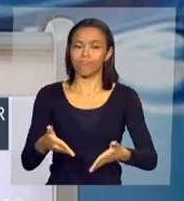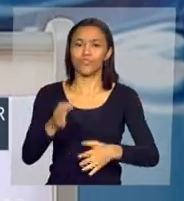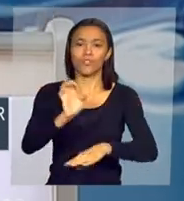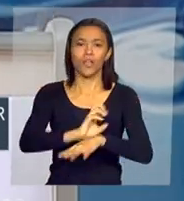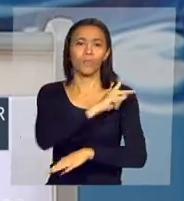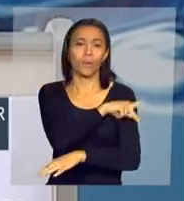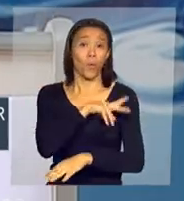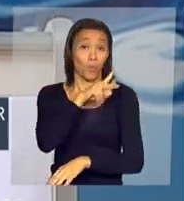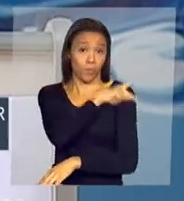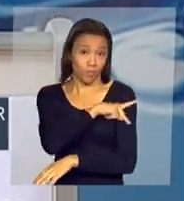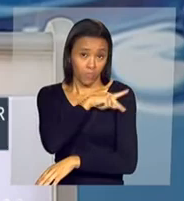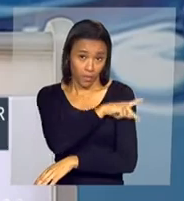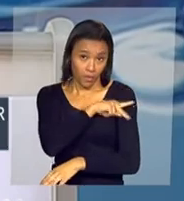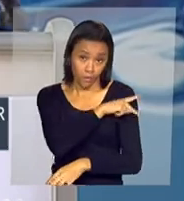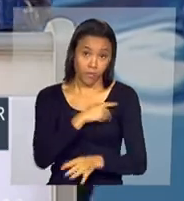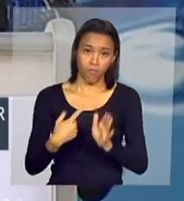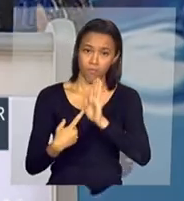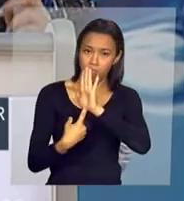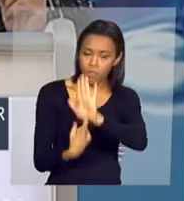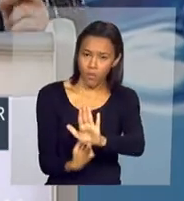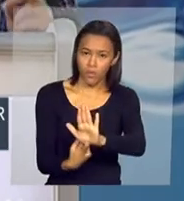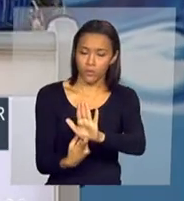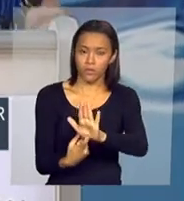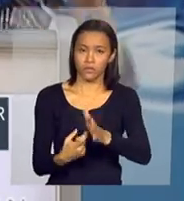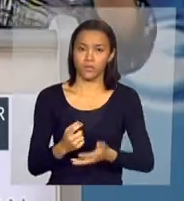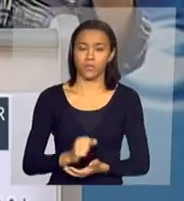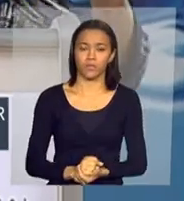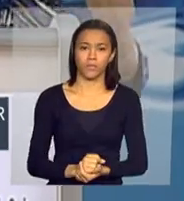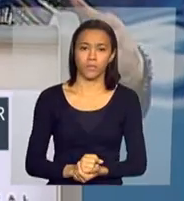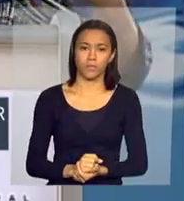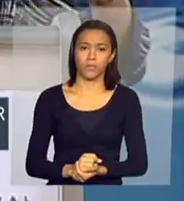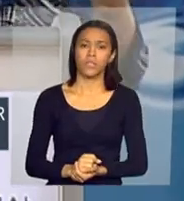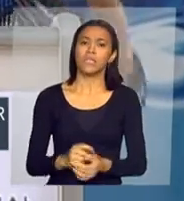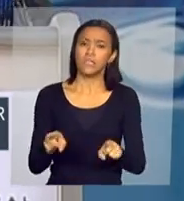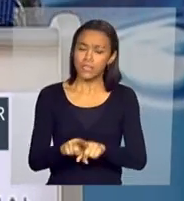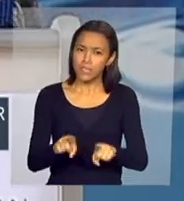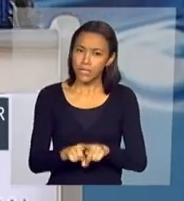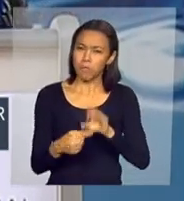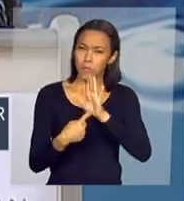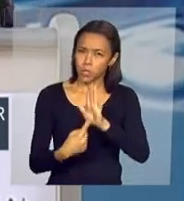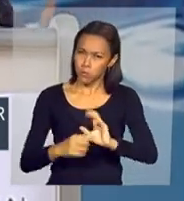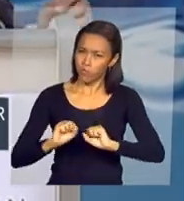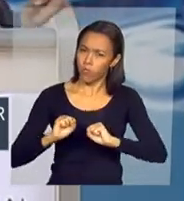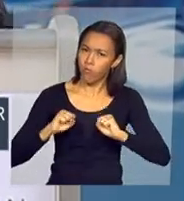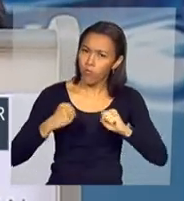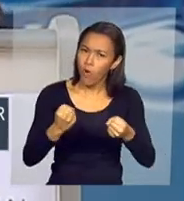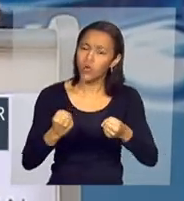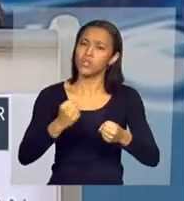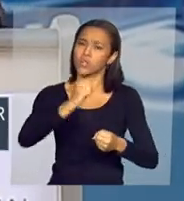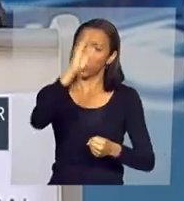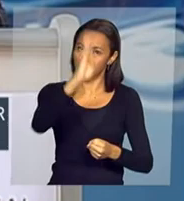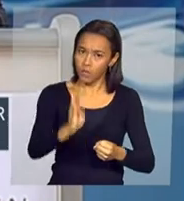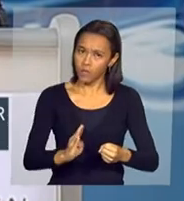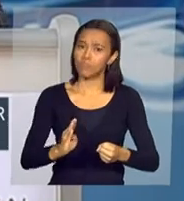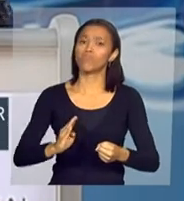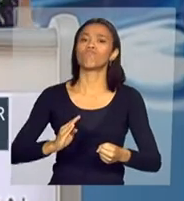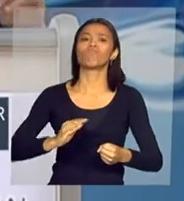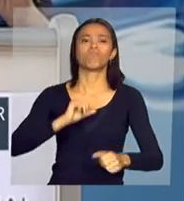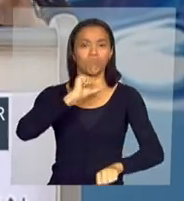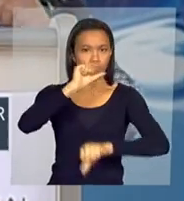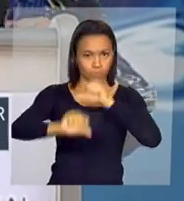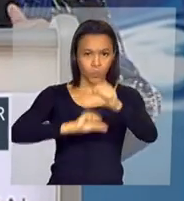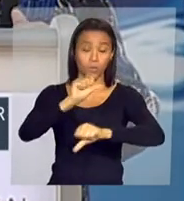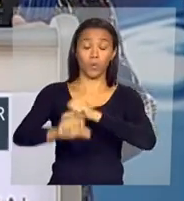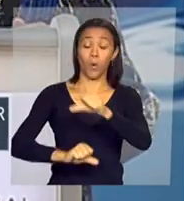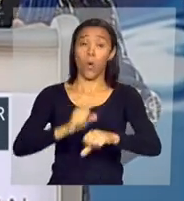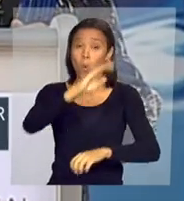Porque o Piauí demonstra, e demonstra de uma forma muito forte, que o Brasil mudou. E